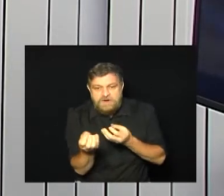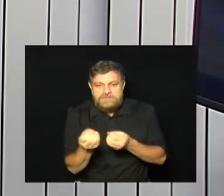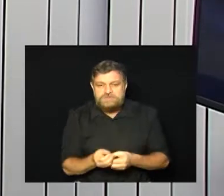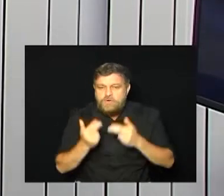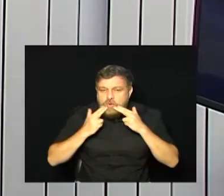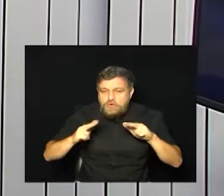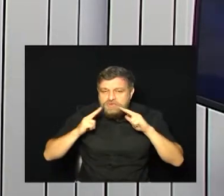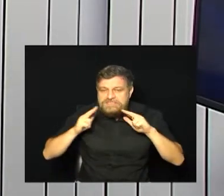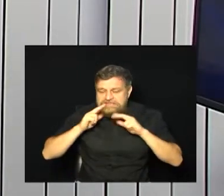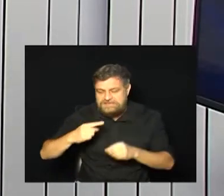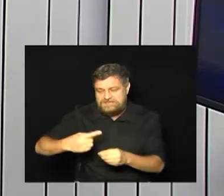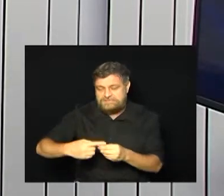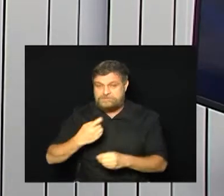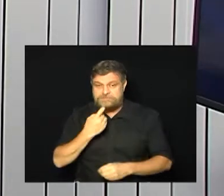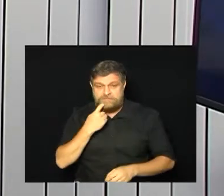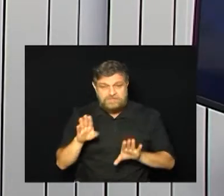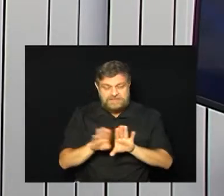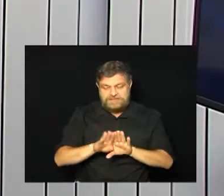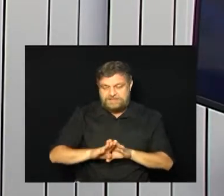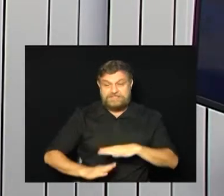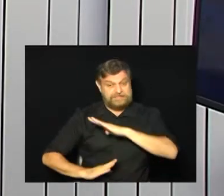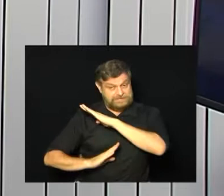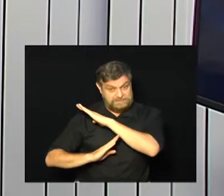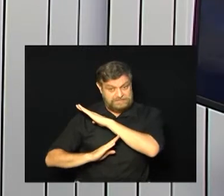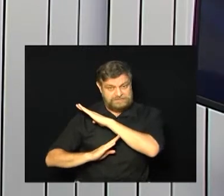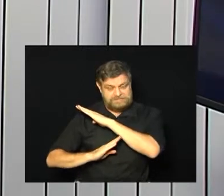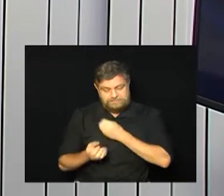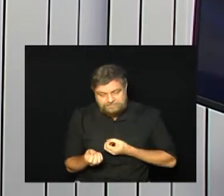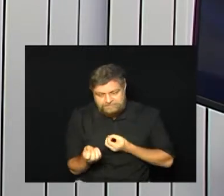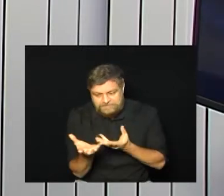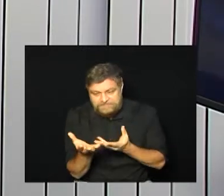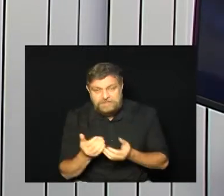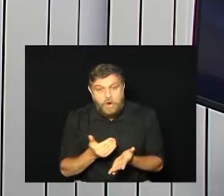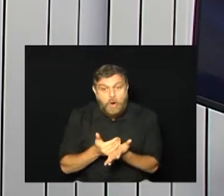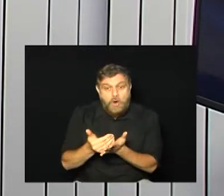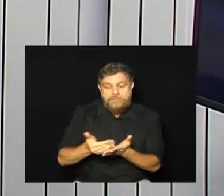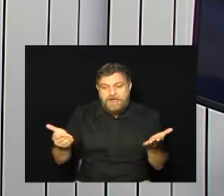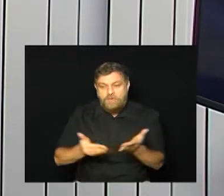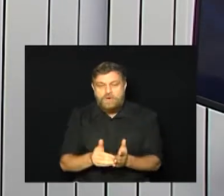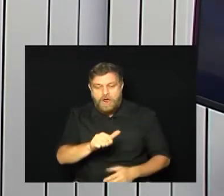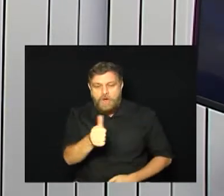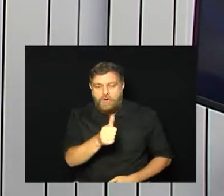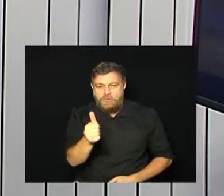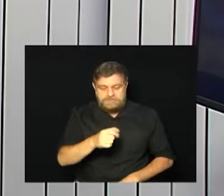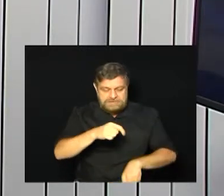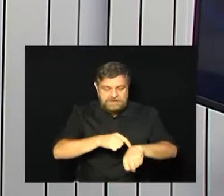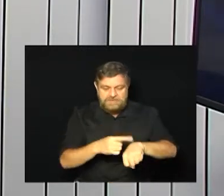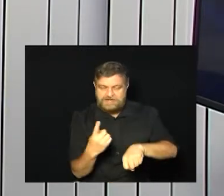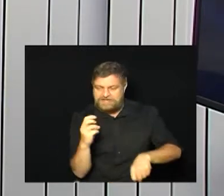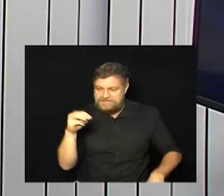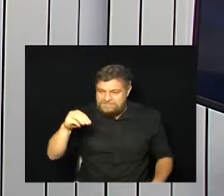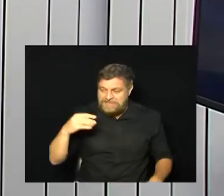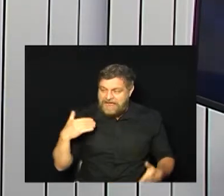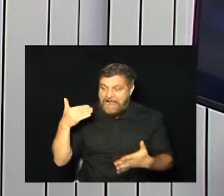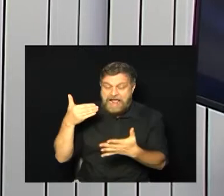da cidade e, claro, aqui da Câmara de Campinas. Então o programa começa agora, 11 horas e 15 minutos e nós vamos até